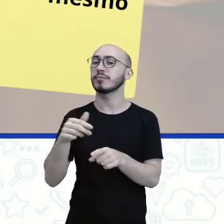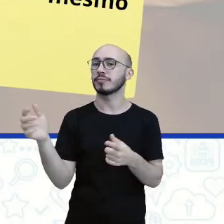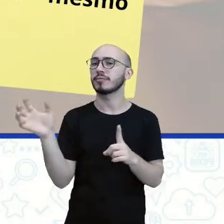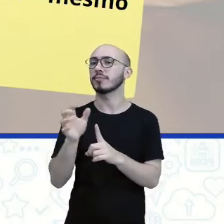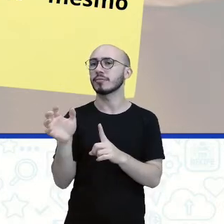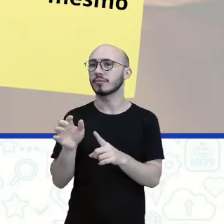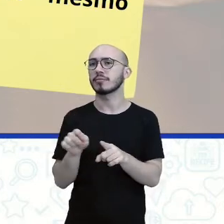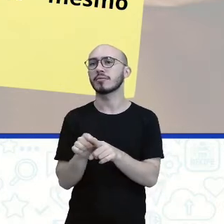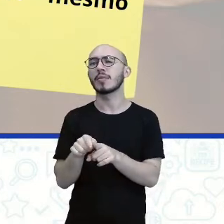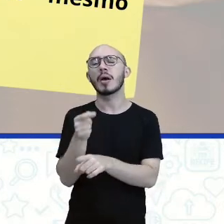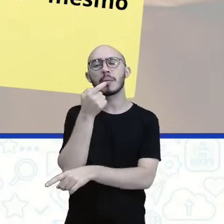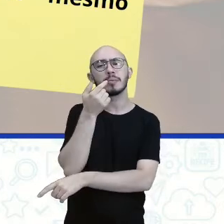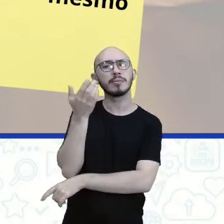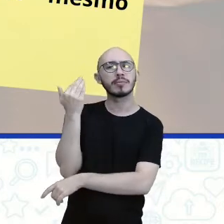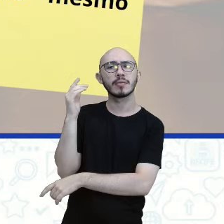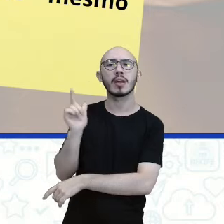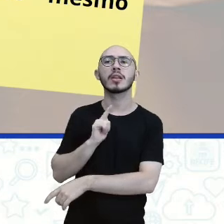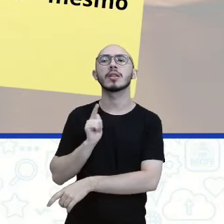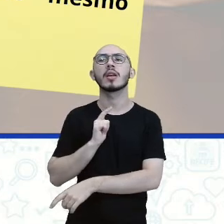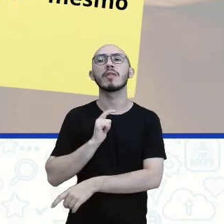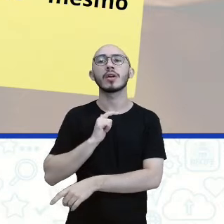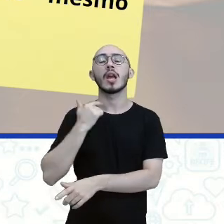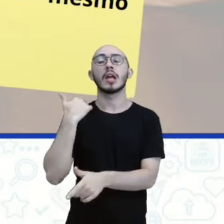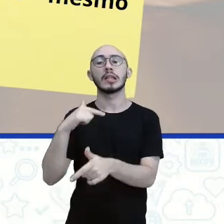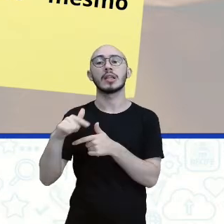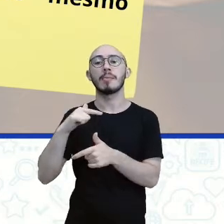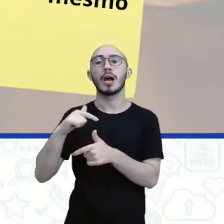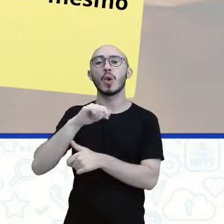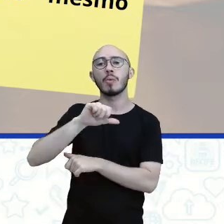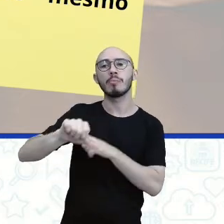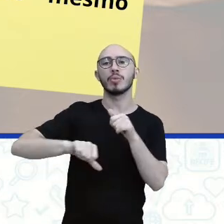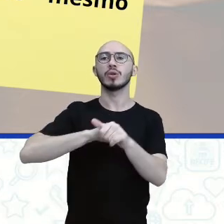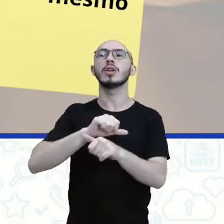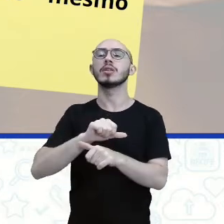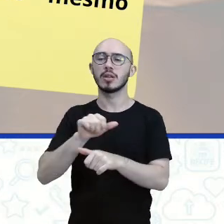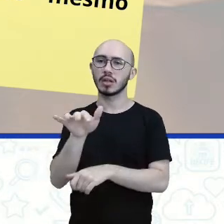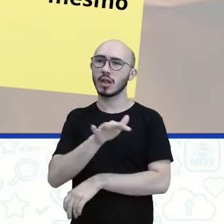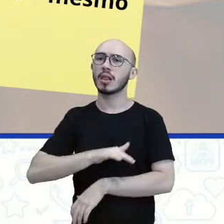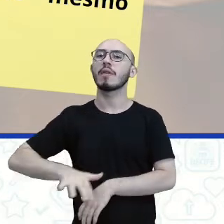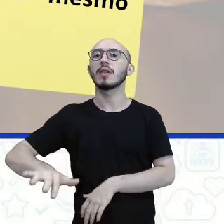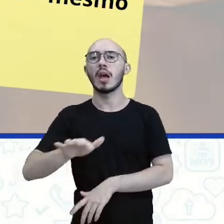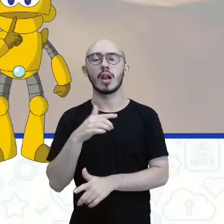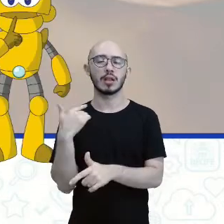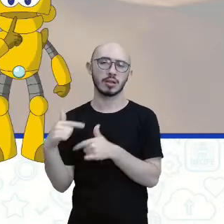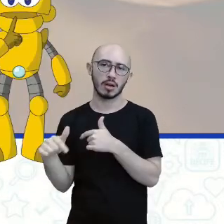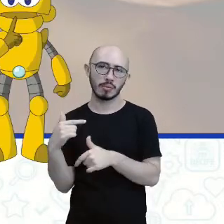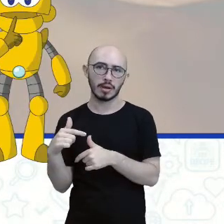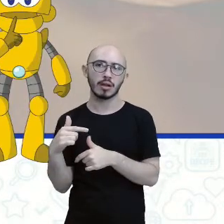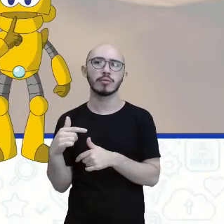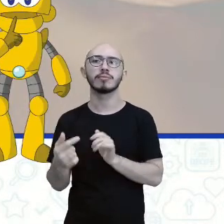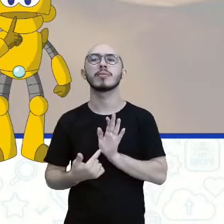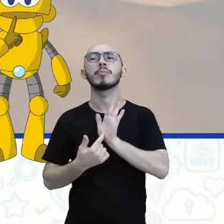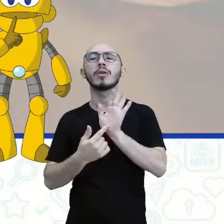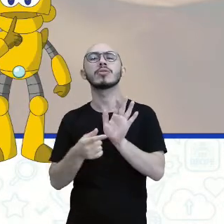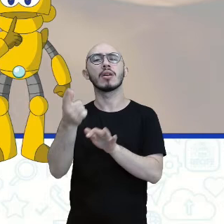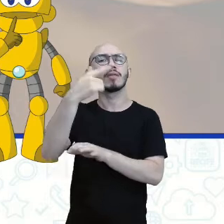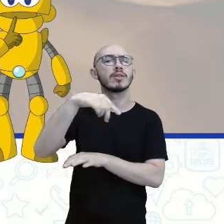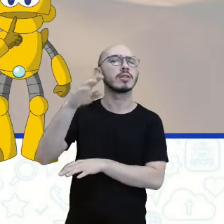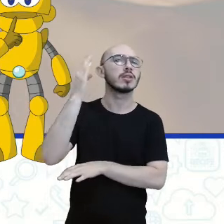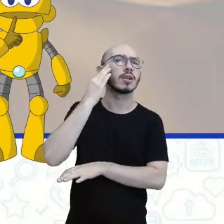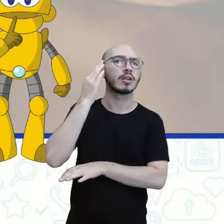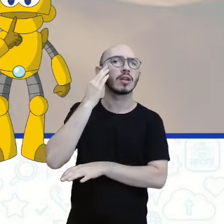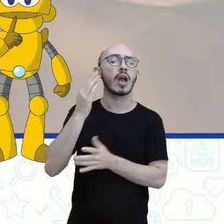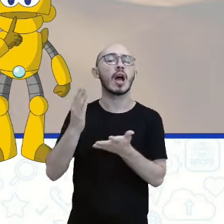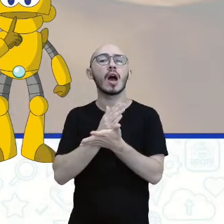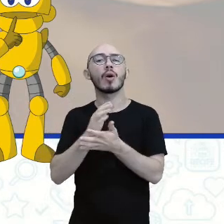né? Recentemente, por exemplo, aconteceu uma reforma trabalhista que houve uma mudança estrutural no mundo do trabalho, tá? E aí eu vou colocar só para vocês aqui, ó, por